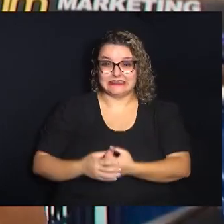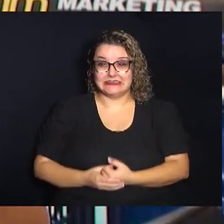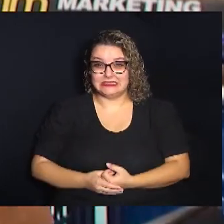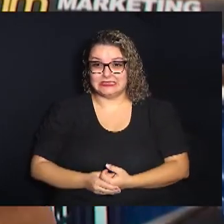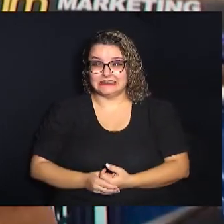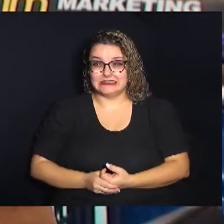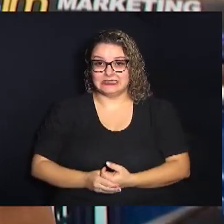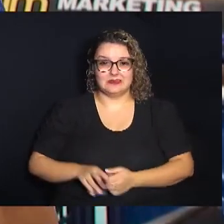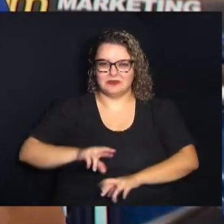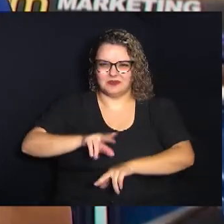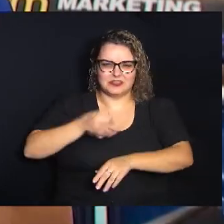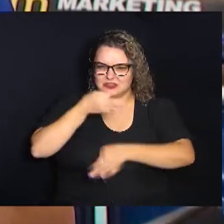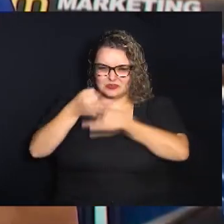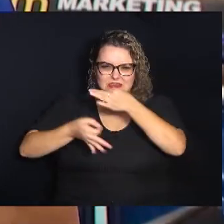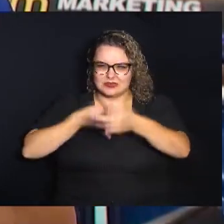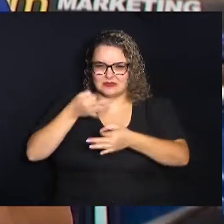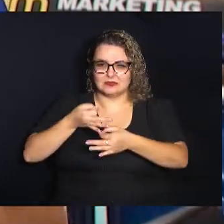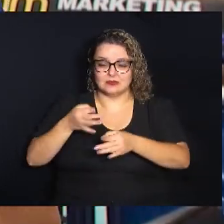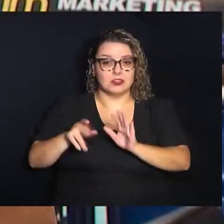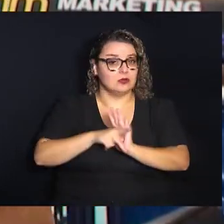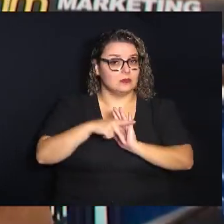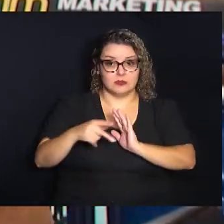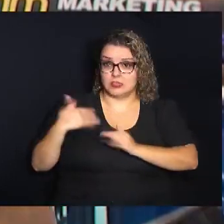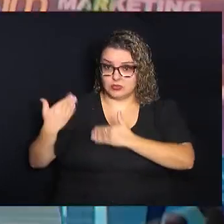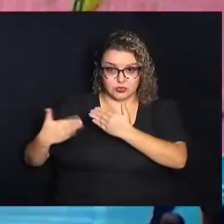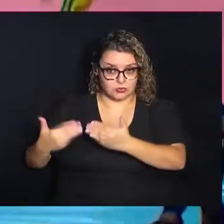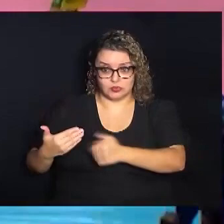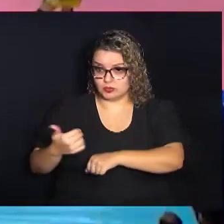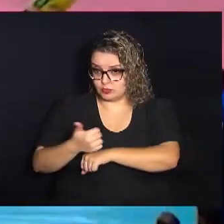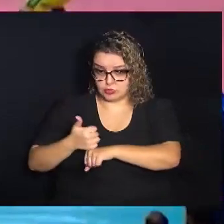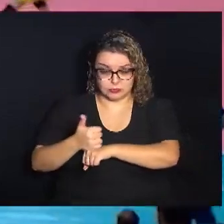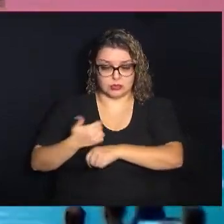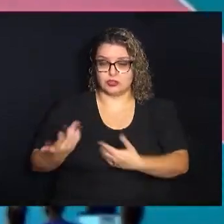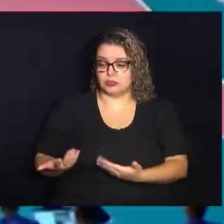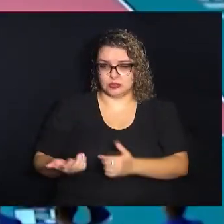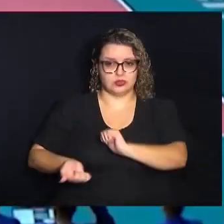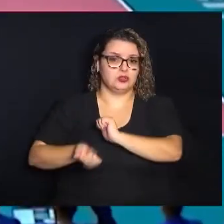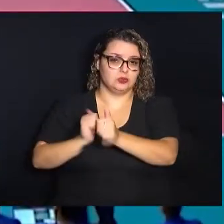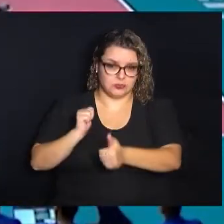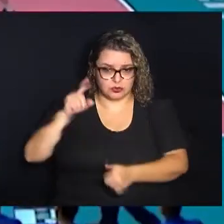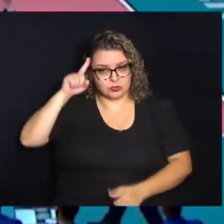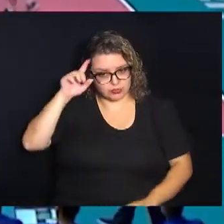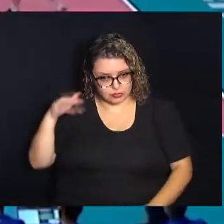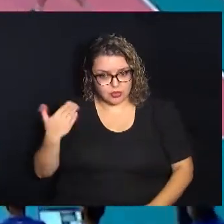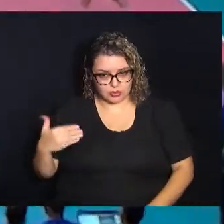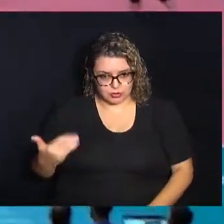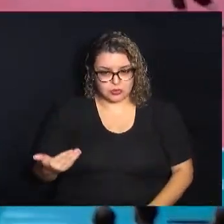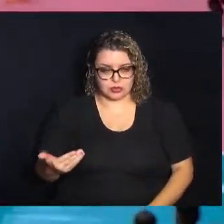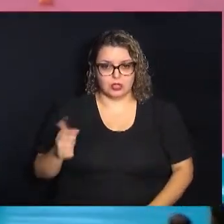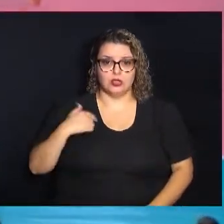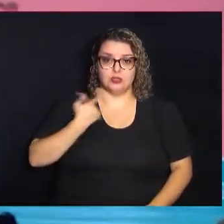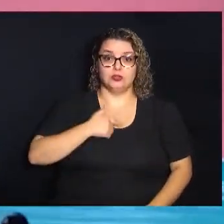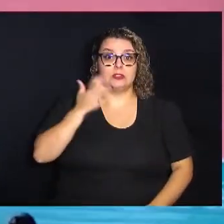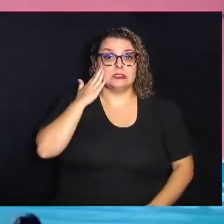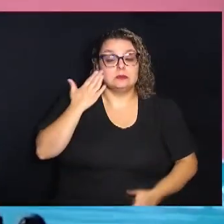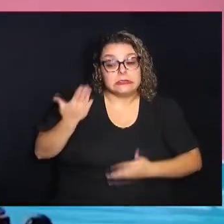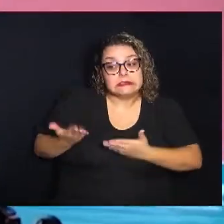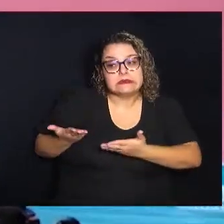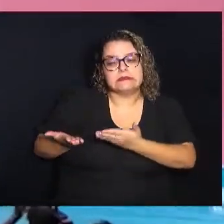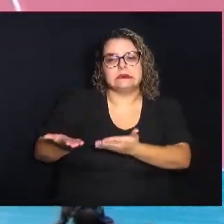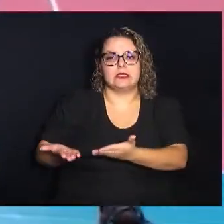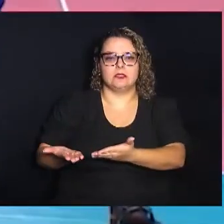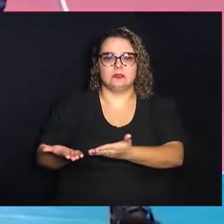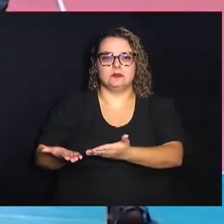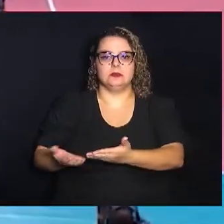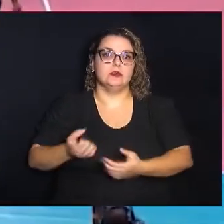muitas críticas, mas isso faz parte também, faz parte do dia a dia. A gente tem que saber lidar com isso. Em